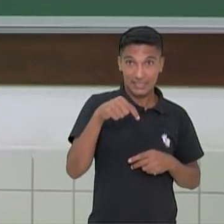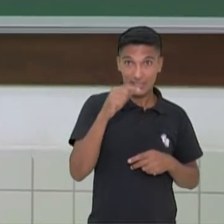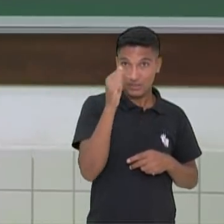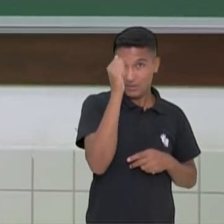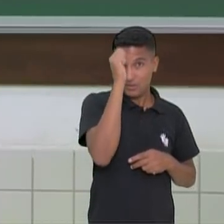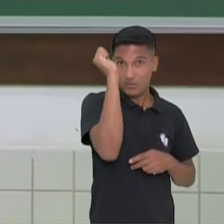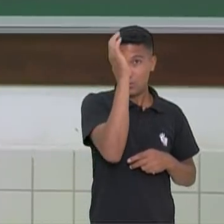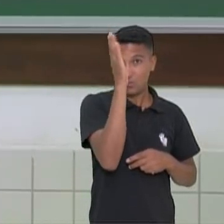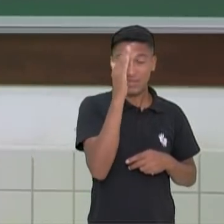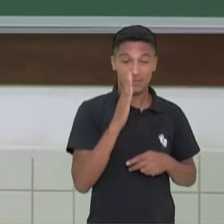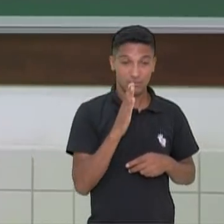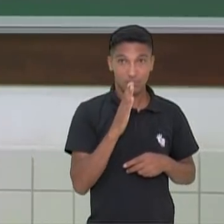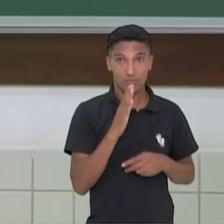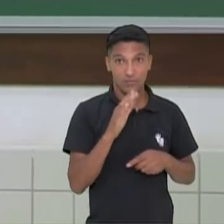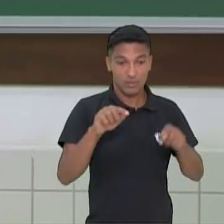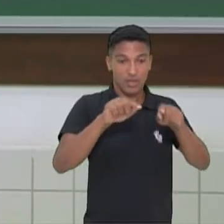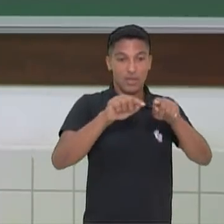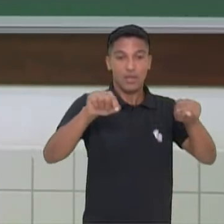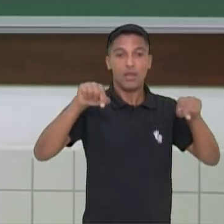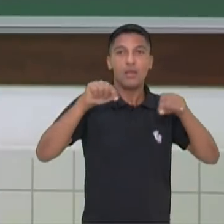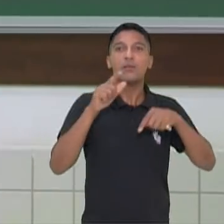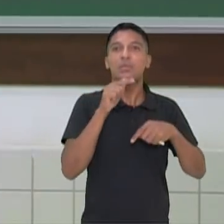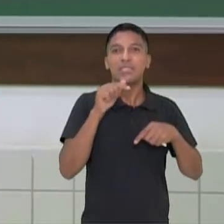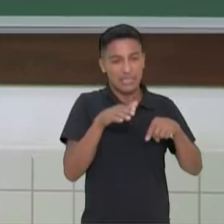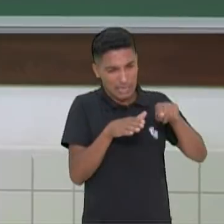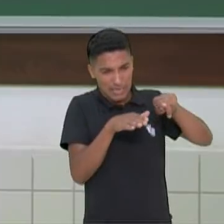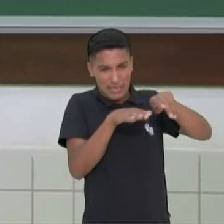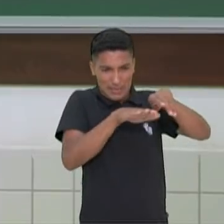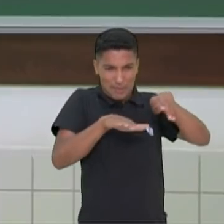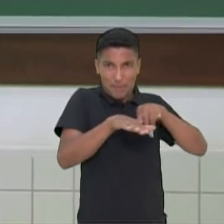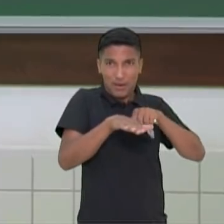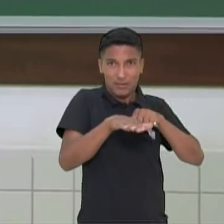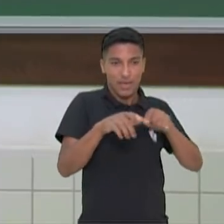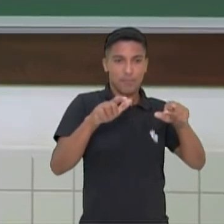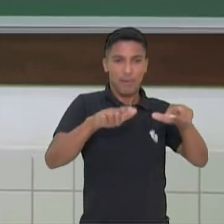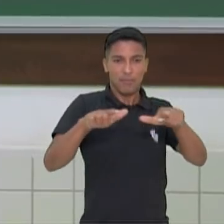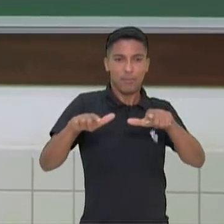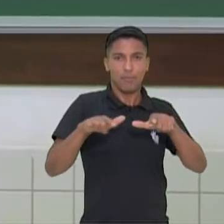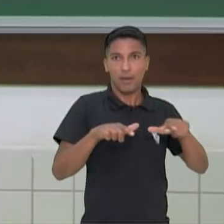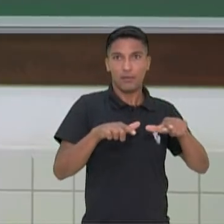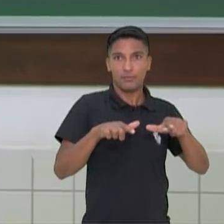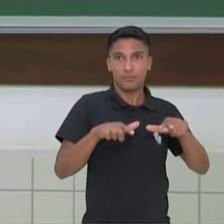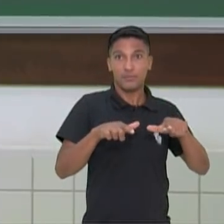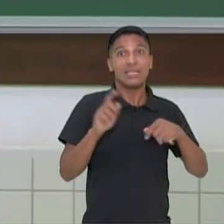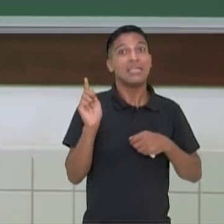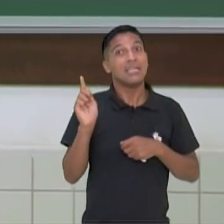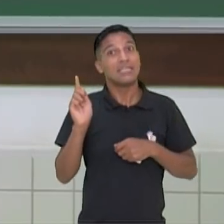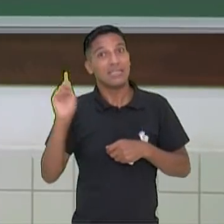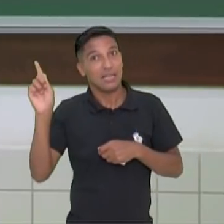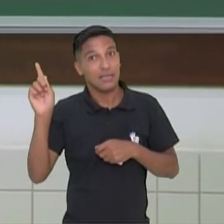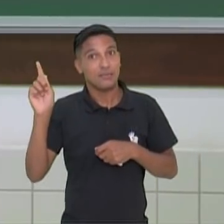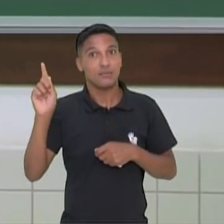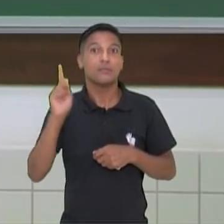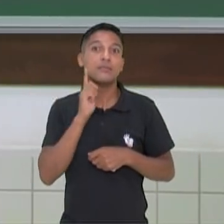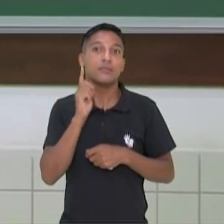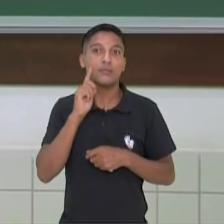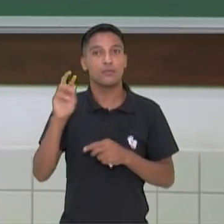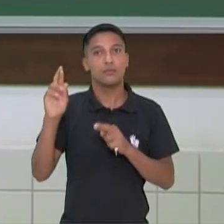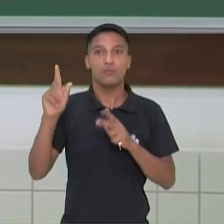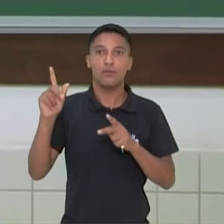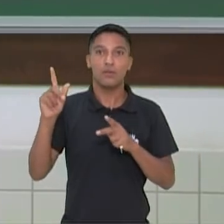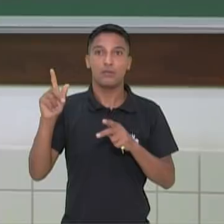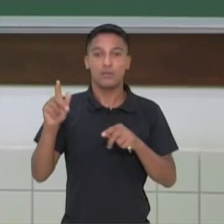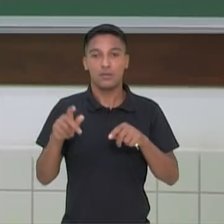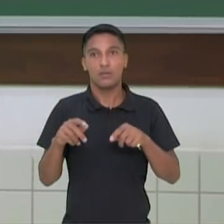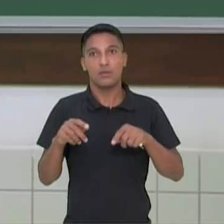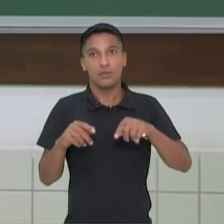cimento e a borda de baixo da piscina ela é arredondada. Então eles conseguiam descer pela